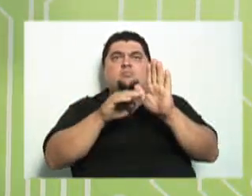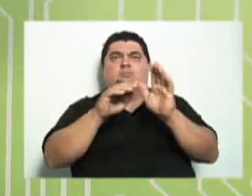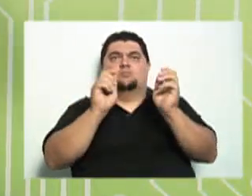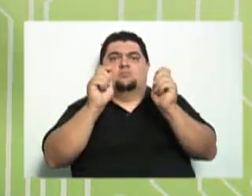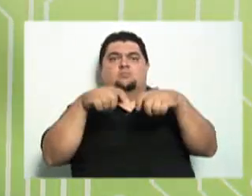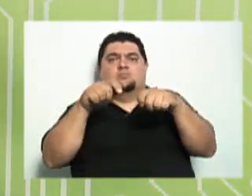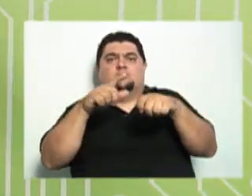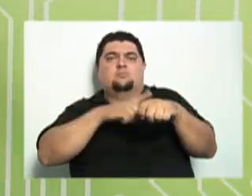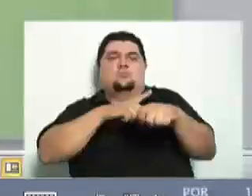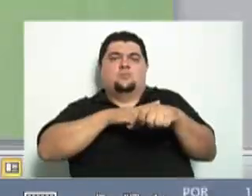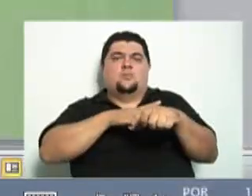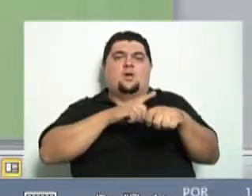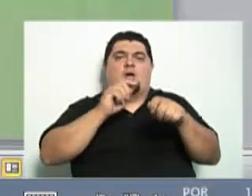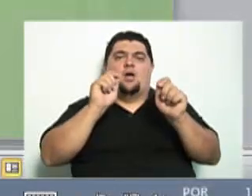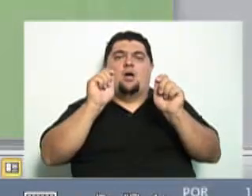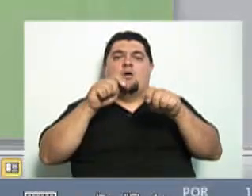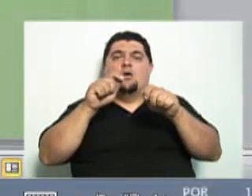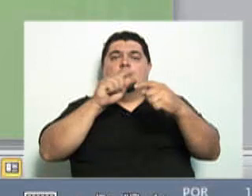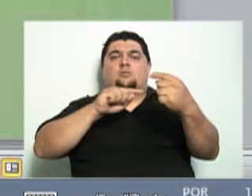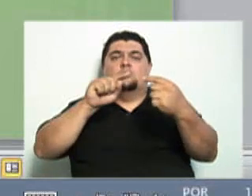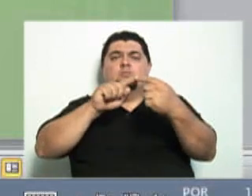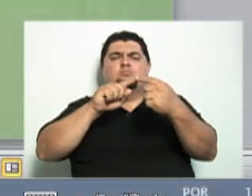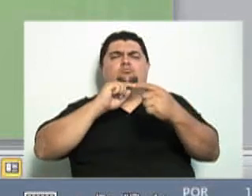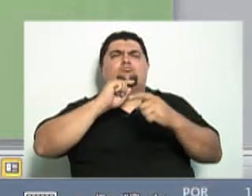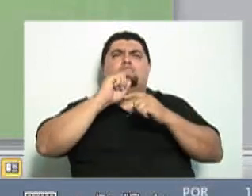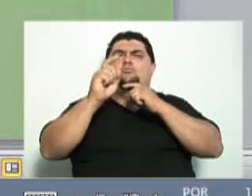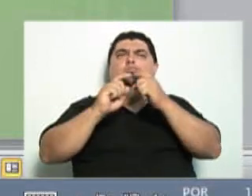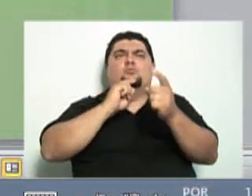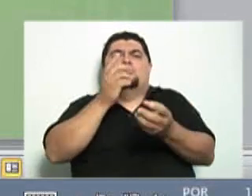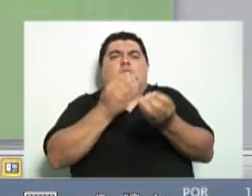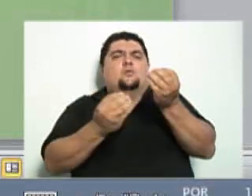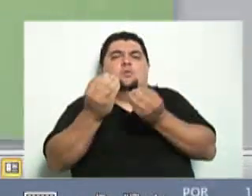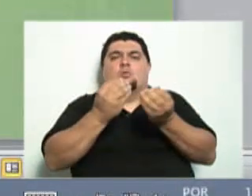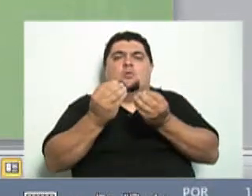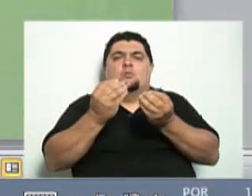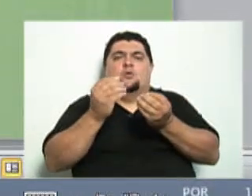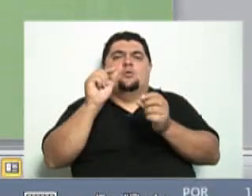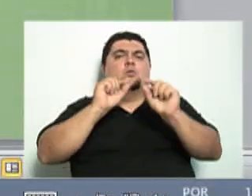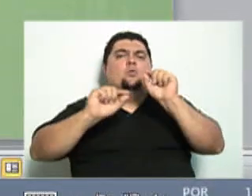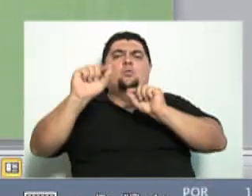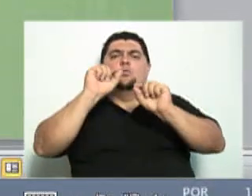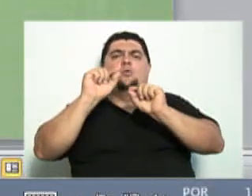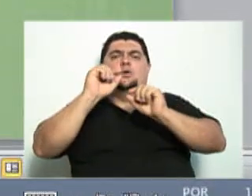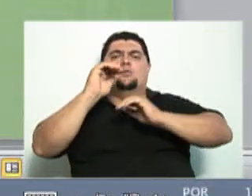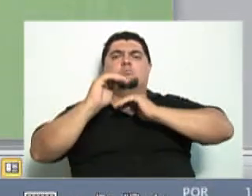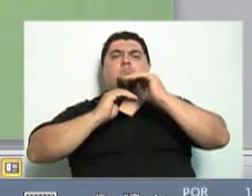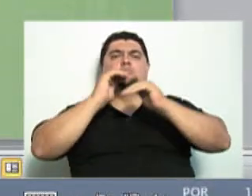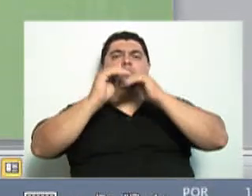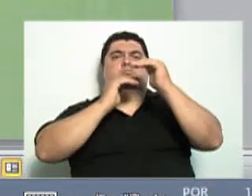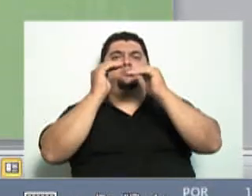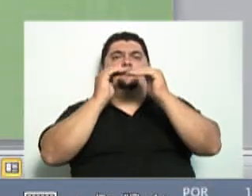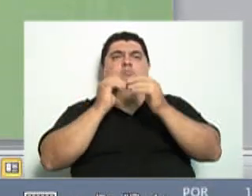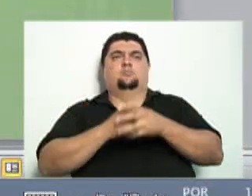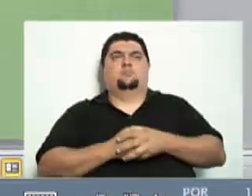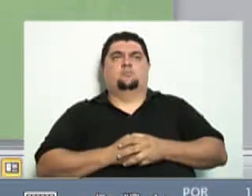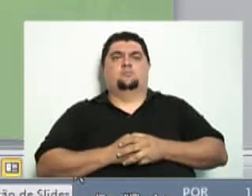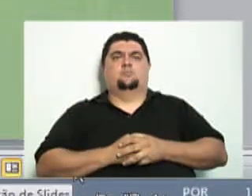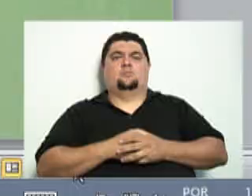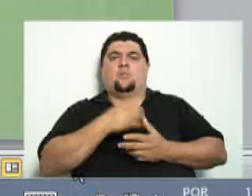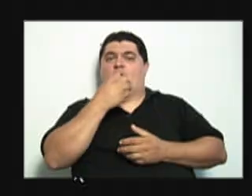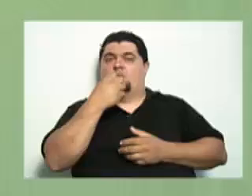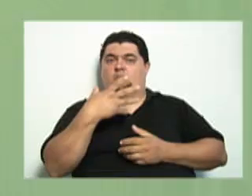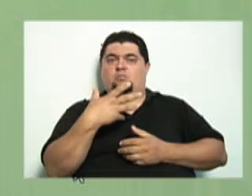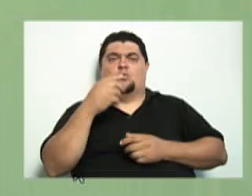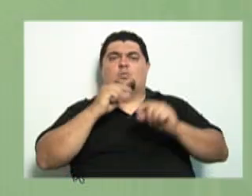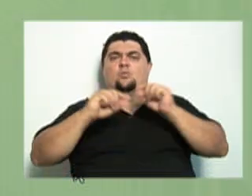E agora a gente parte para essa grande dúvida, essa grande pergunta: o que é desenvolvimento? Bom, o